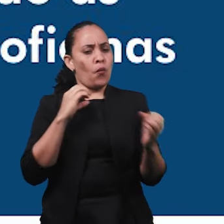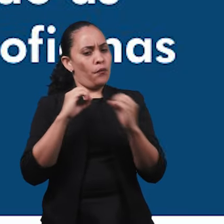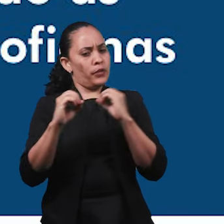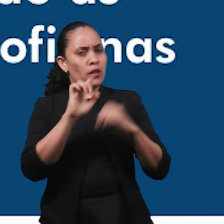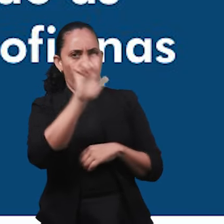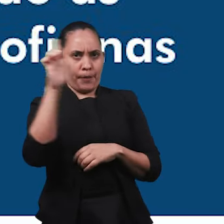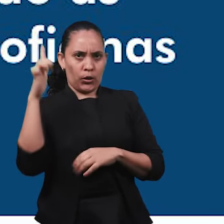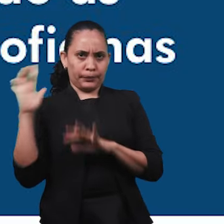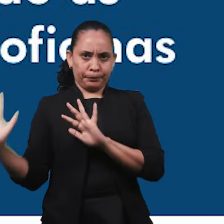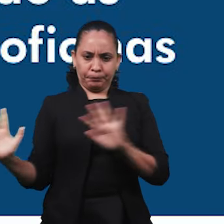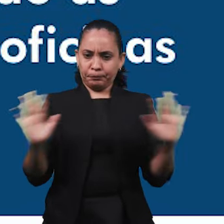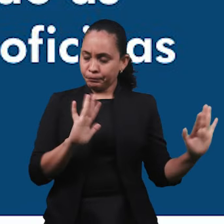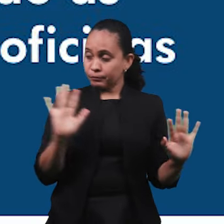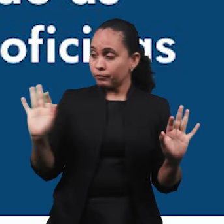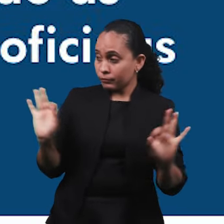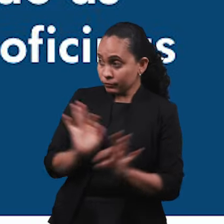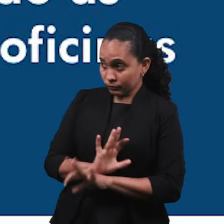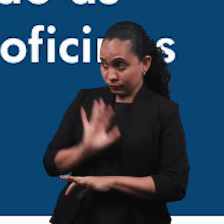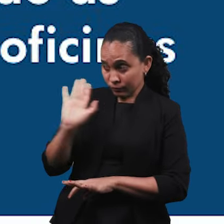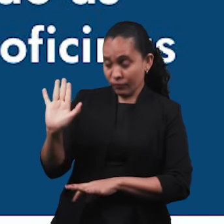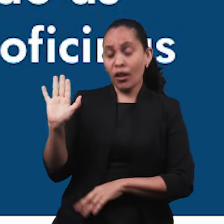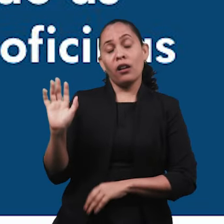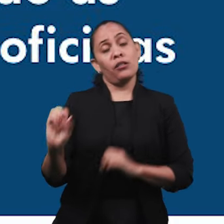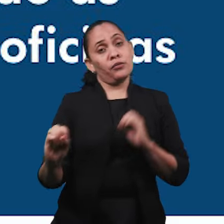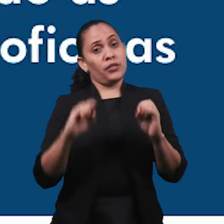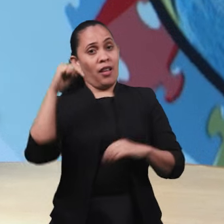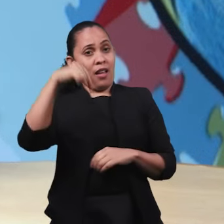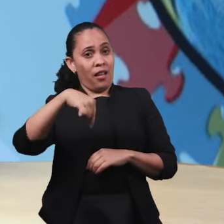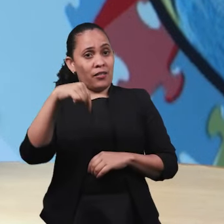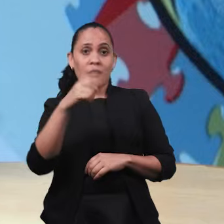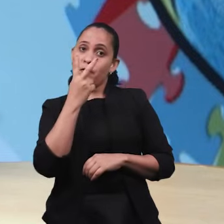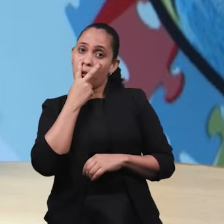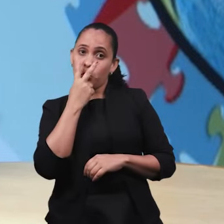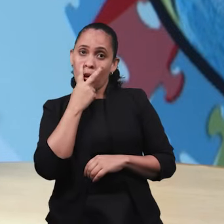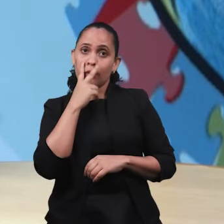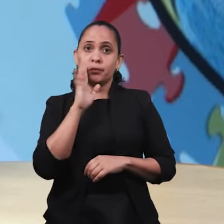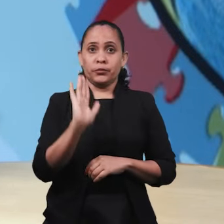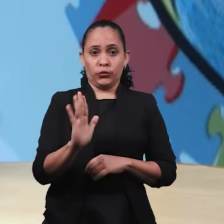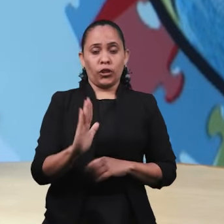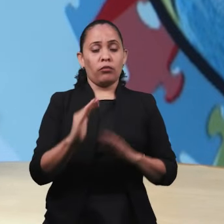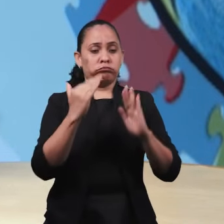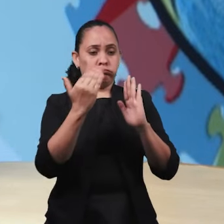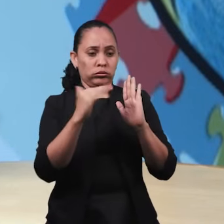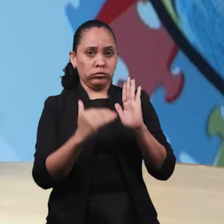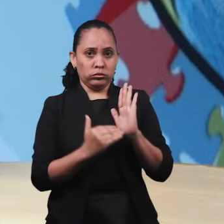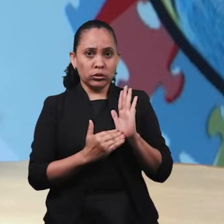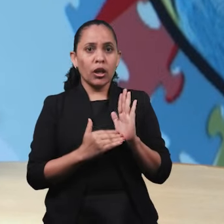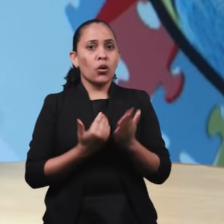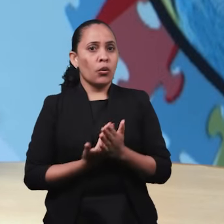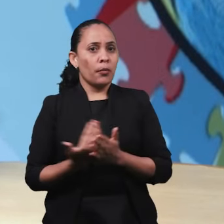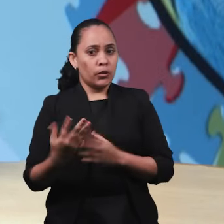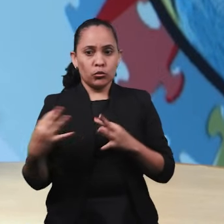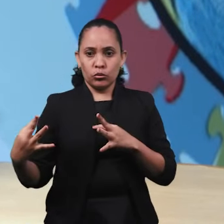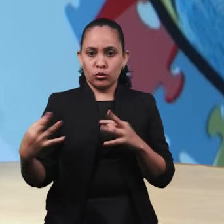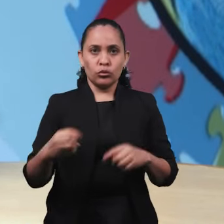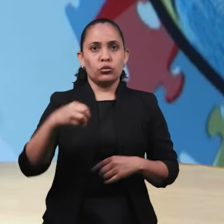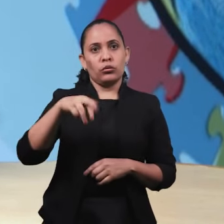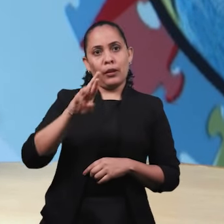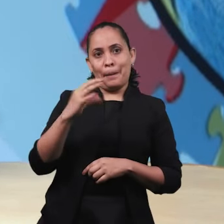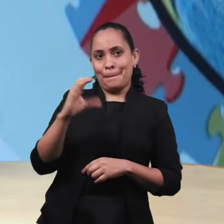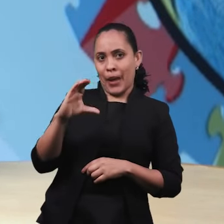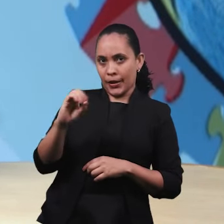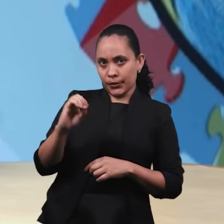as próximas oficinas? Então pronto, as oficinas aqui na Grande Vitória, elas já estão padronizadas, né? Elas vão começar todas juntas